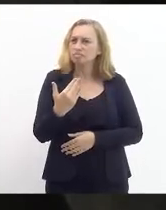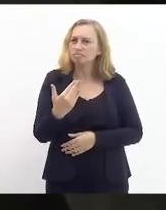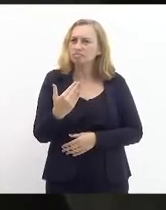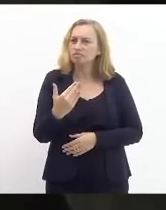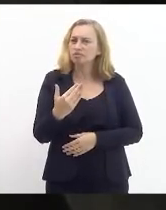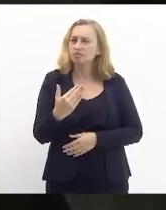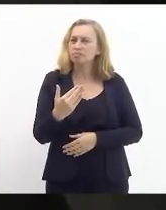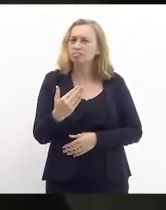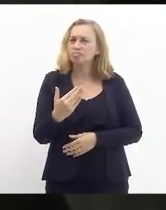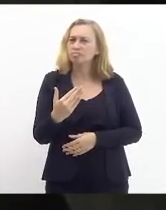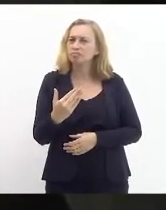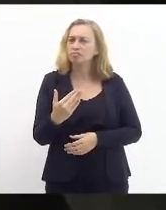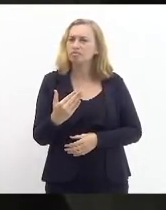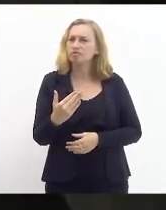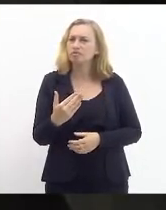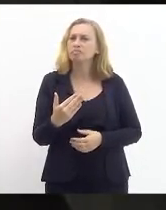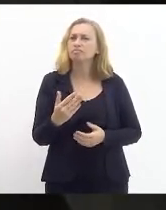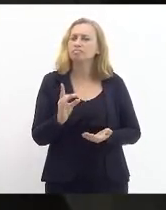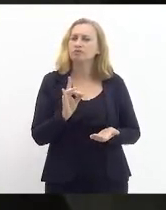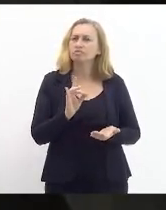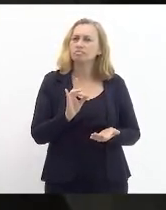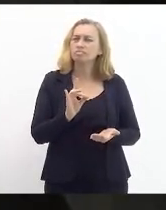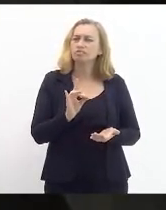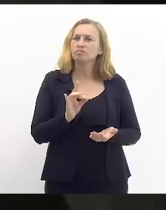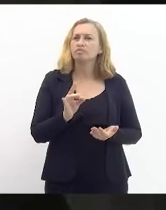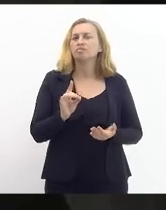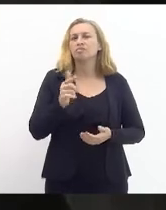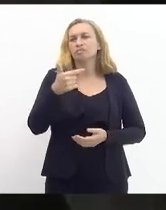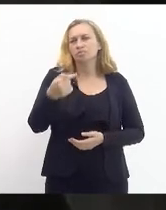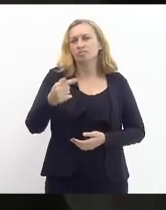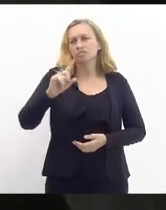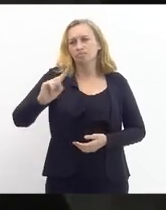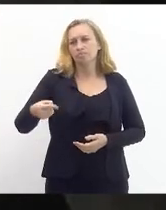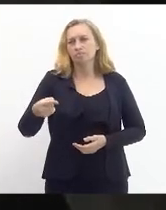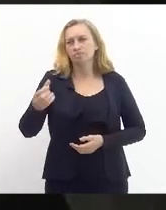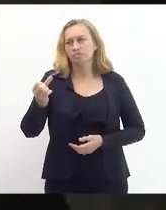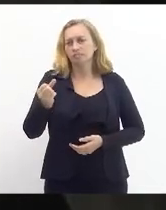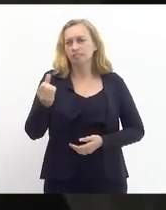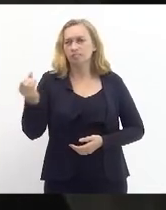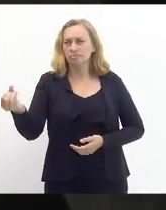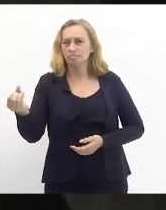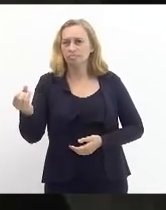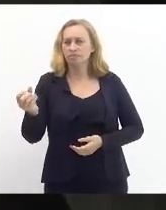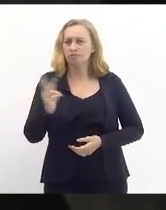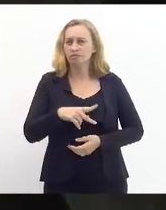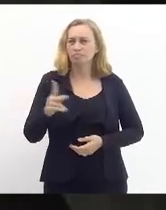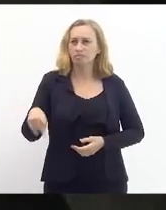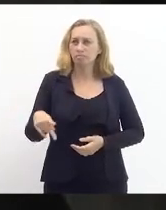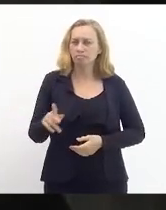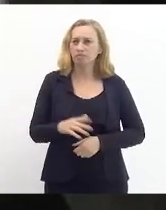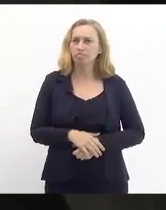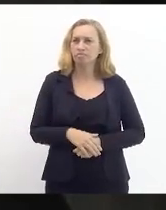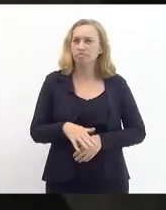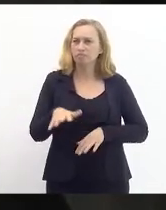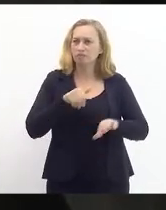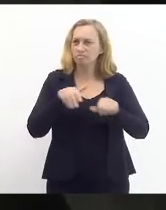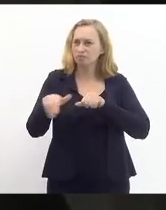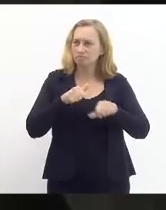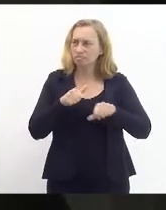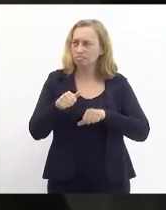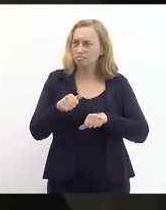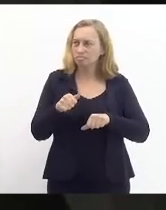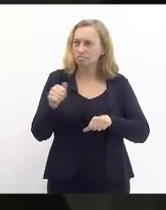seja seja suprida essa carência real de 7806 professores nem me iludo achando que você não serão convocados